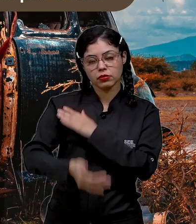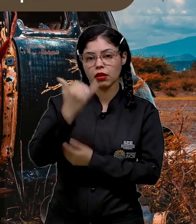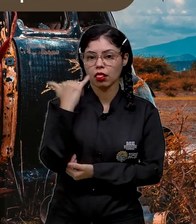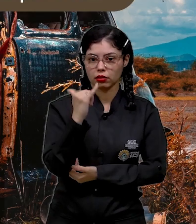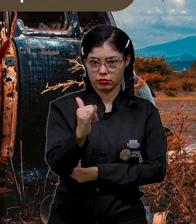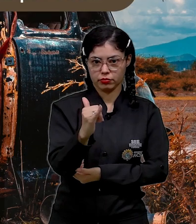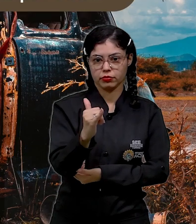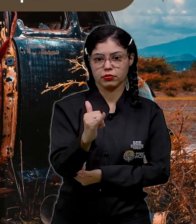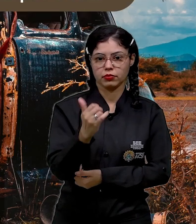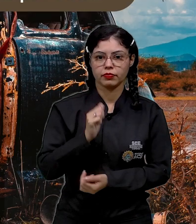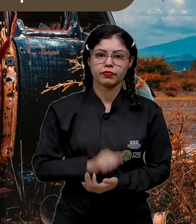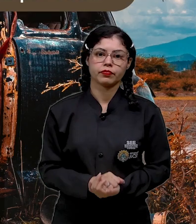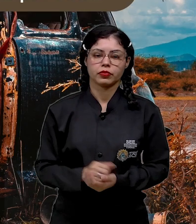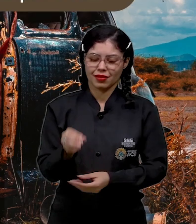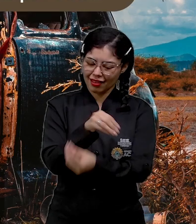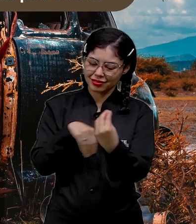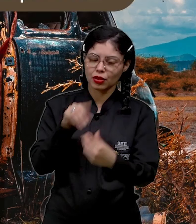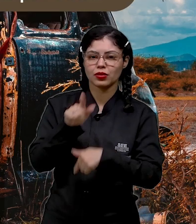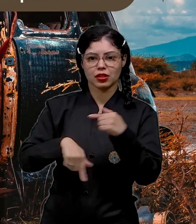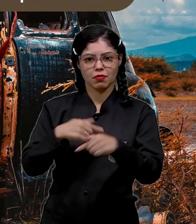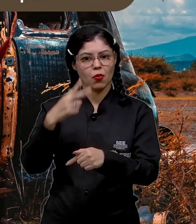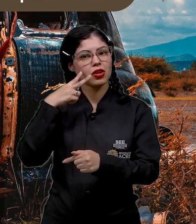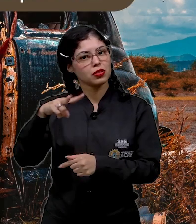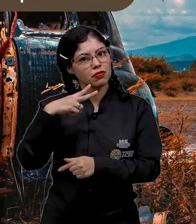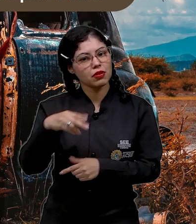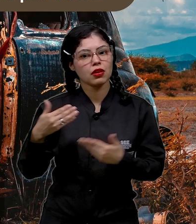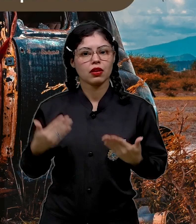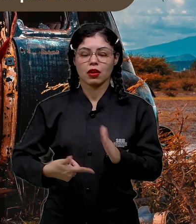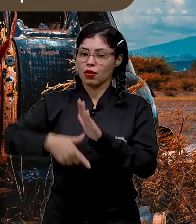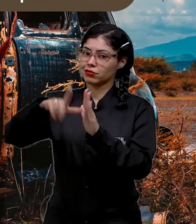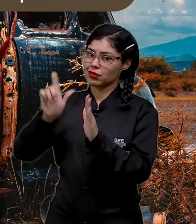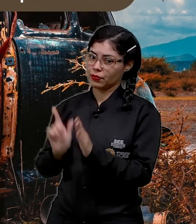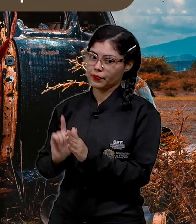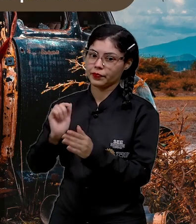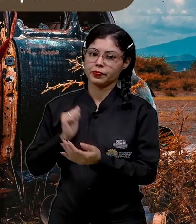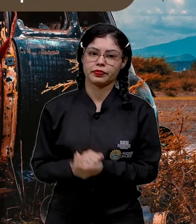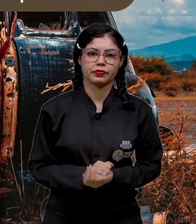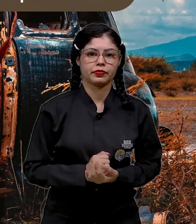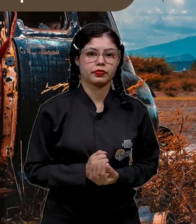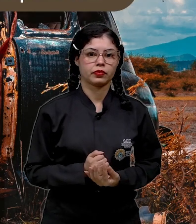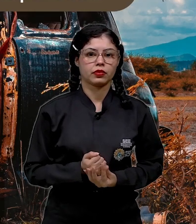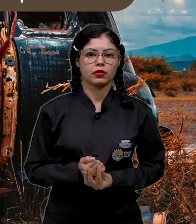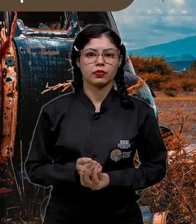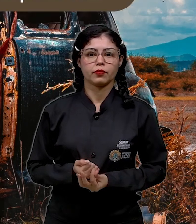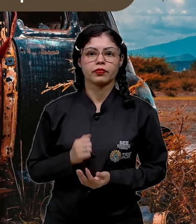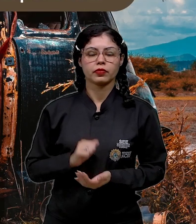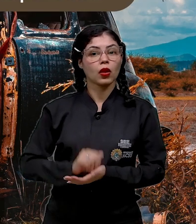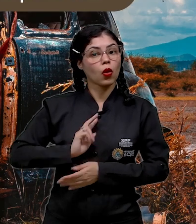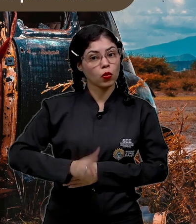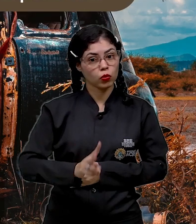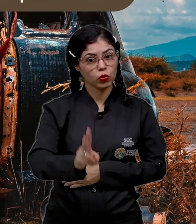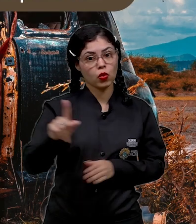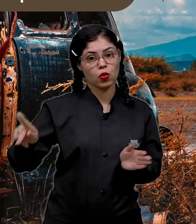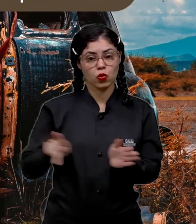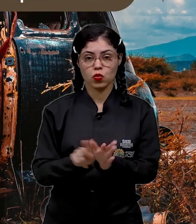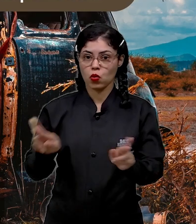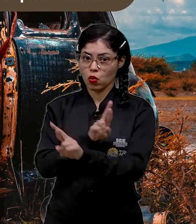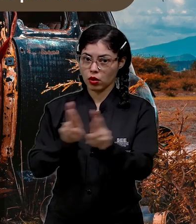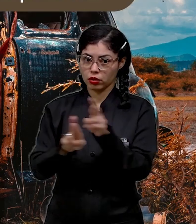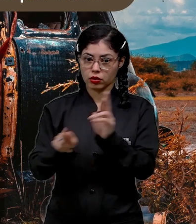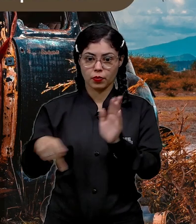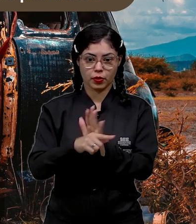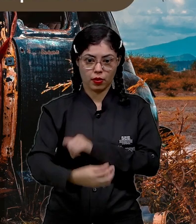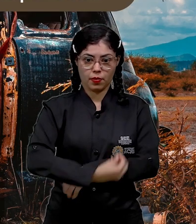ali durante a reação química, como a gente viu na reação anterior. Embora frequentemente ela esteja associada ali à presença